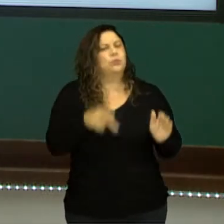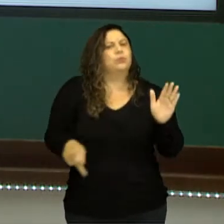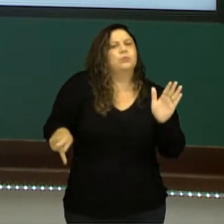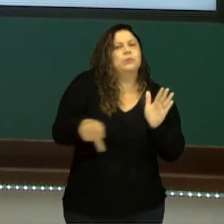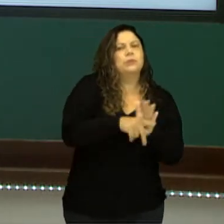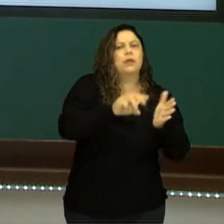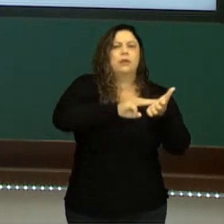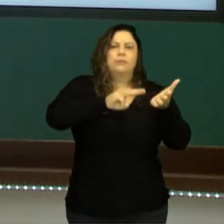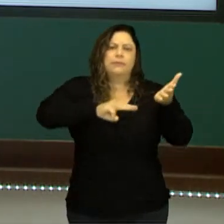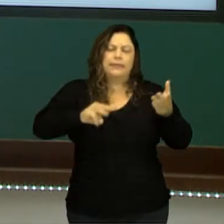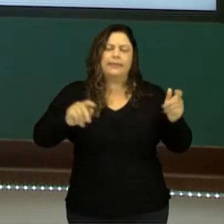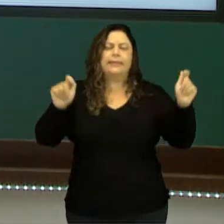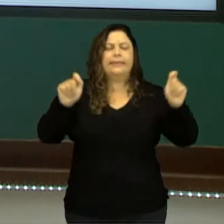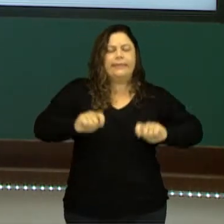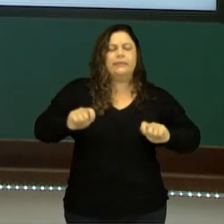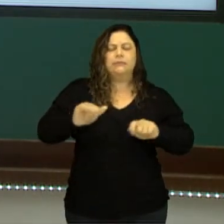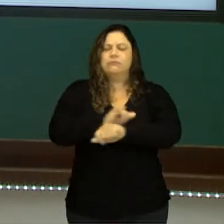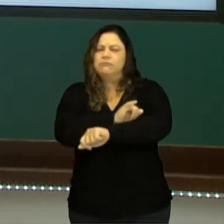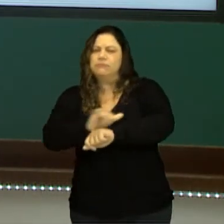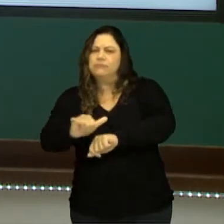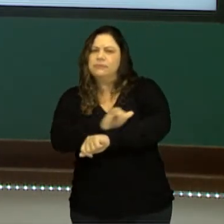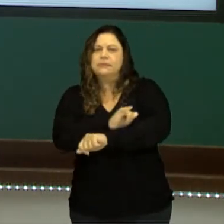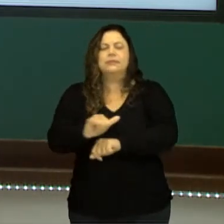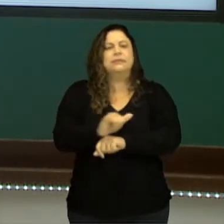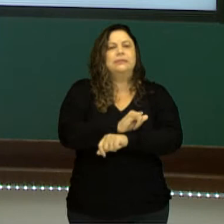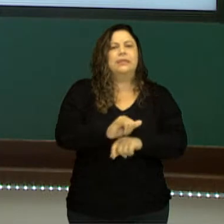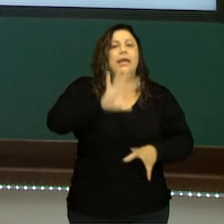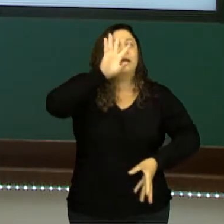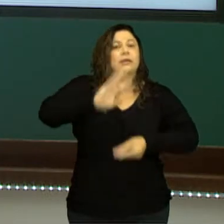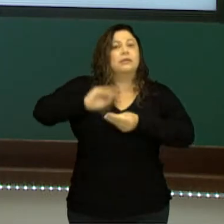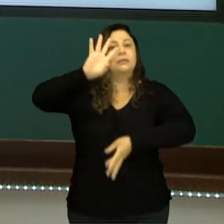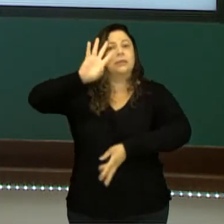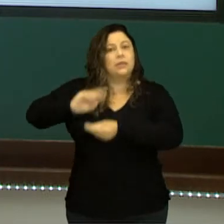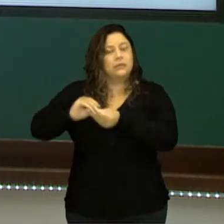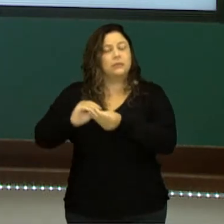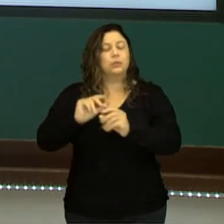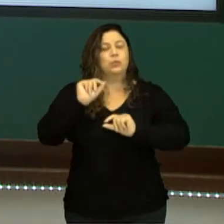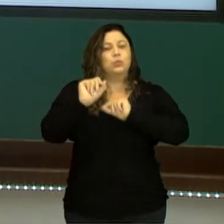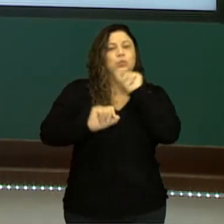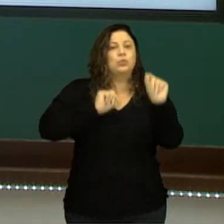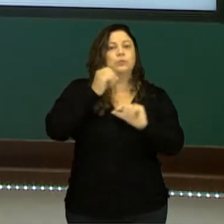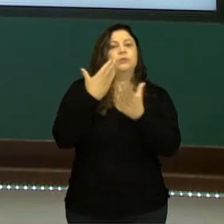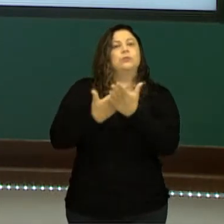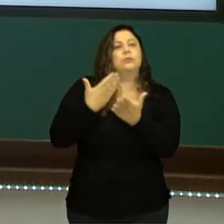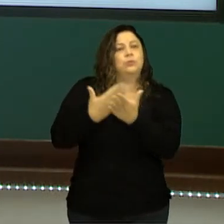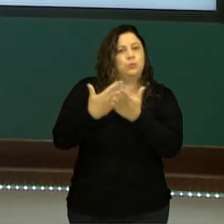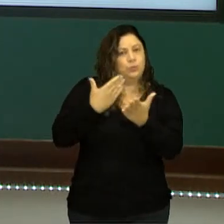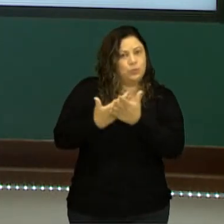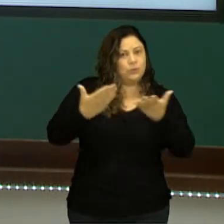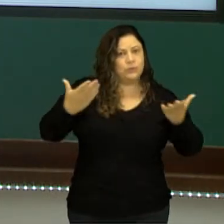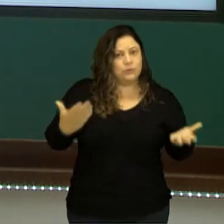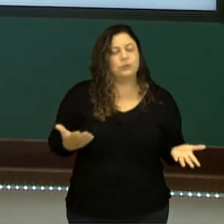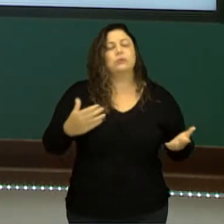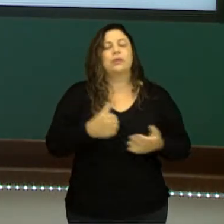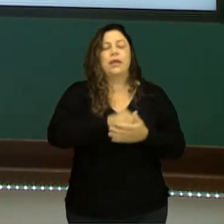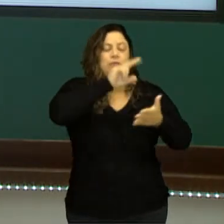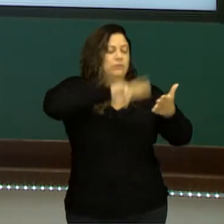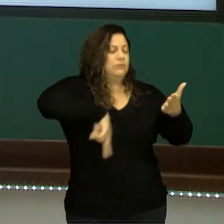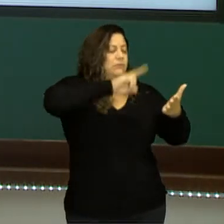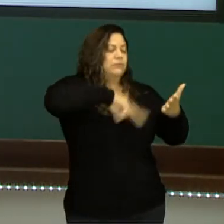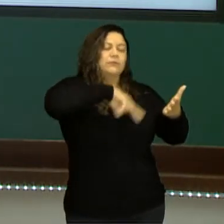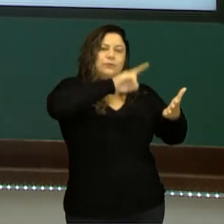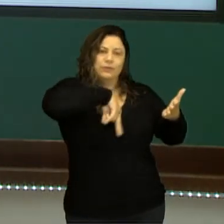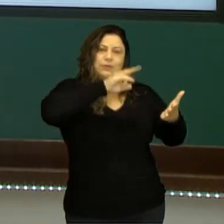estudo como resumo, como uma estratégia, né? Em resumir aquilo que foi estudado, em resumir aquilo que foi lido. Isso é